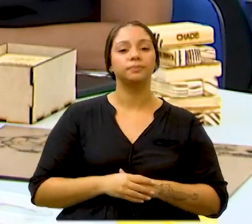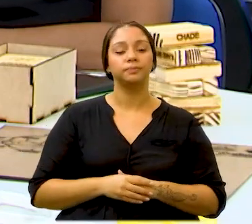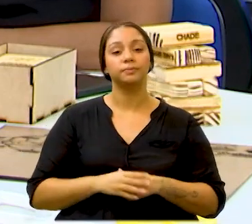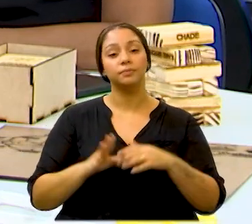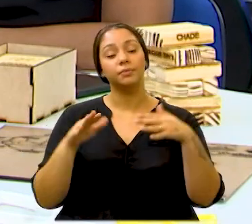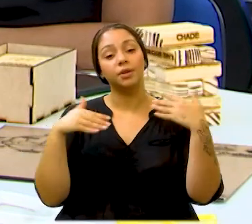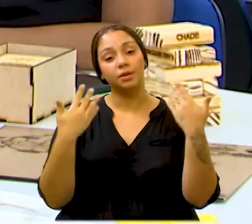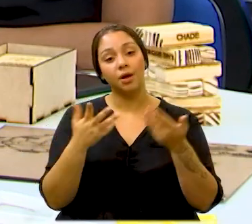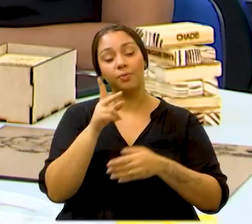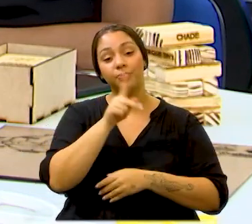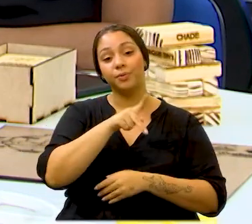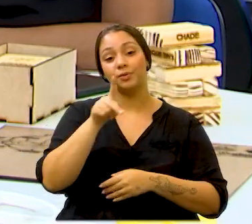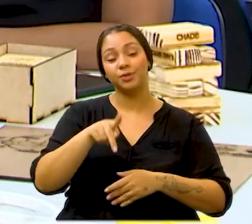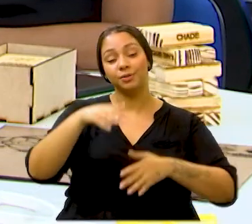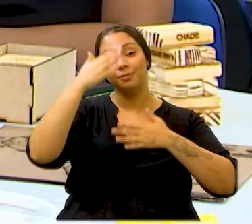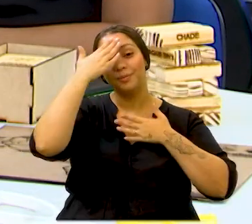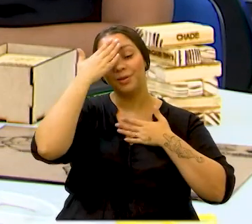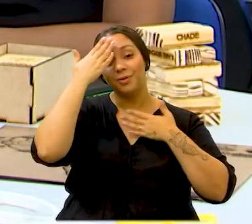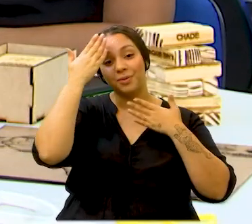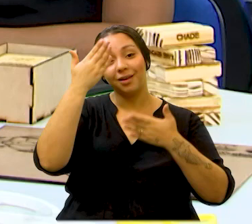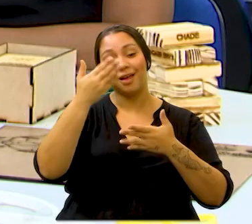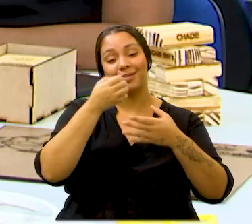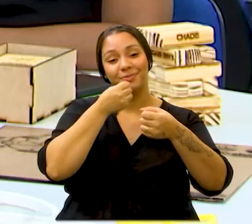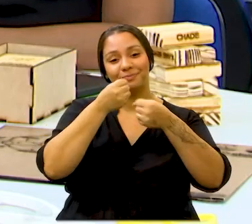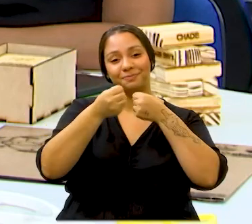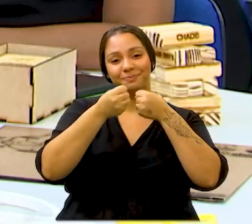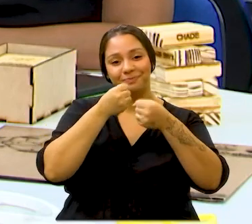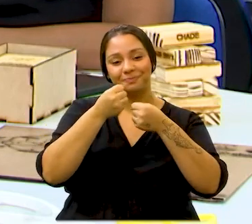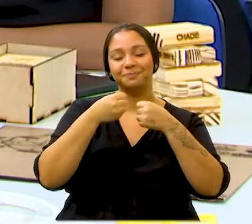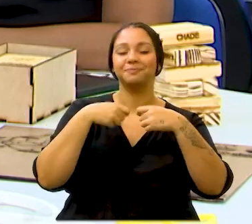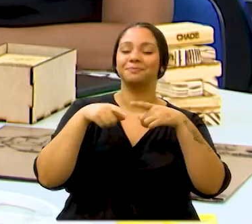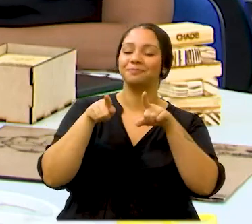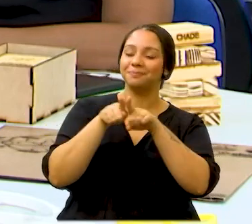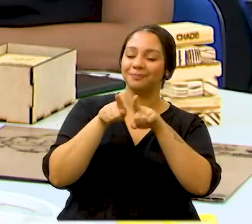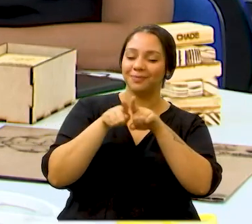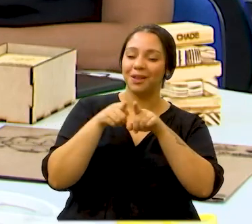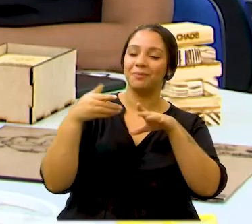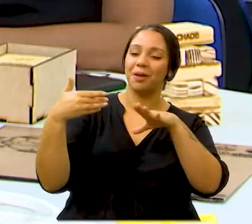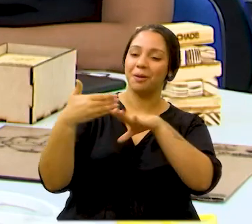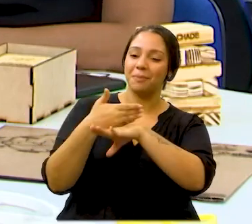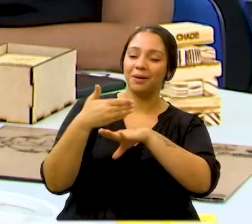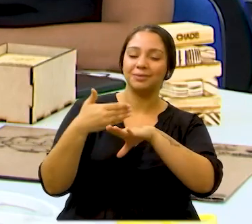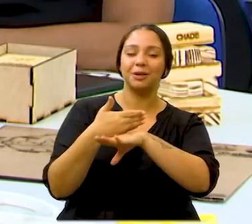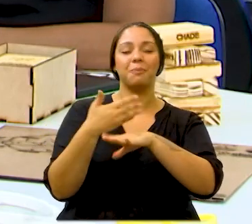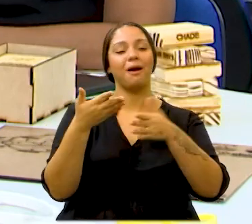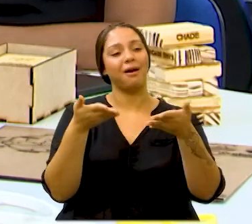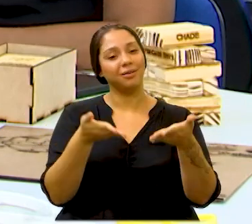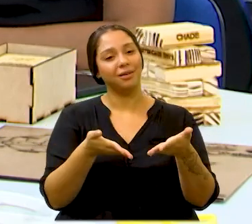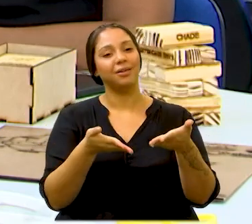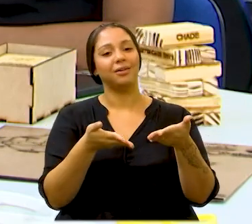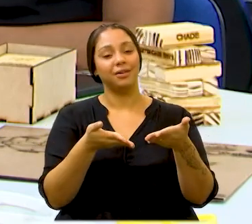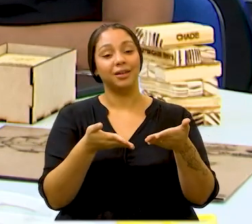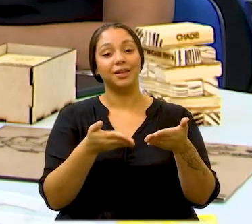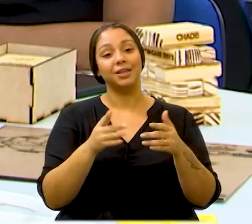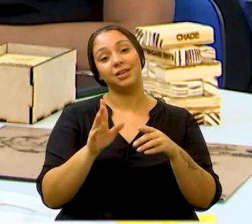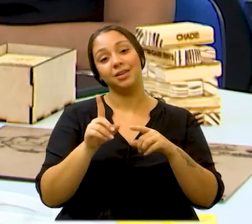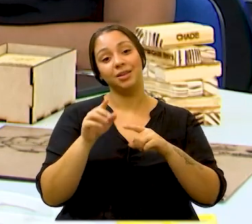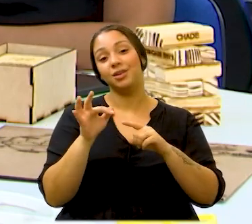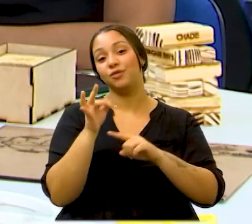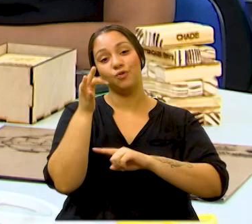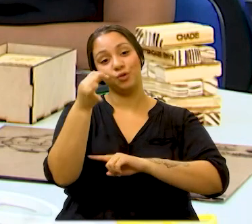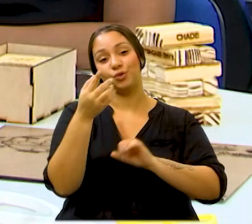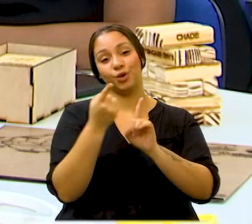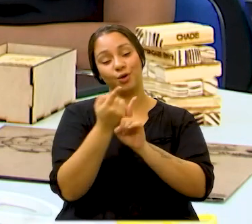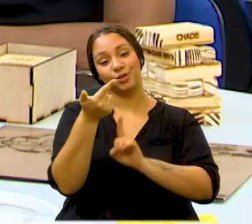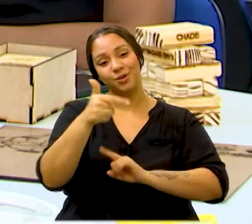né? Exatamente. É isso aí, professora. Muito obrigado muito pela entrevista, por participar conosco aqui do quadro. Eu